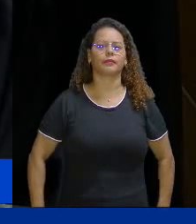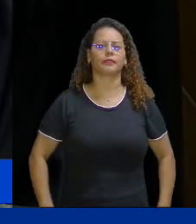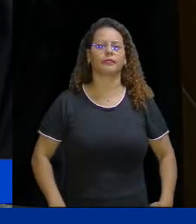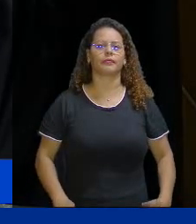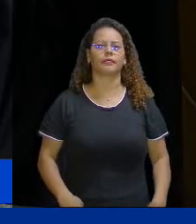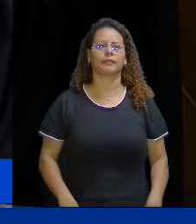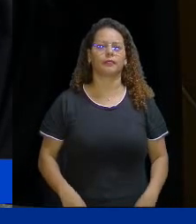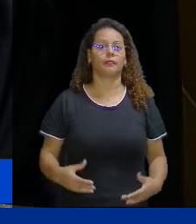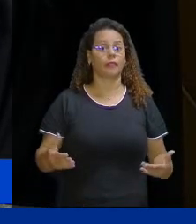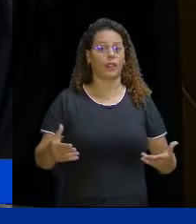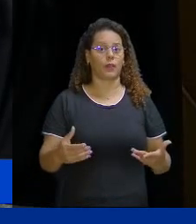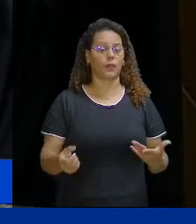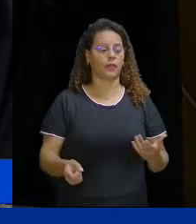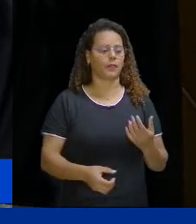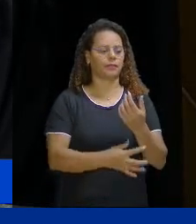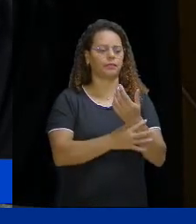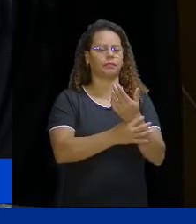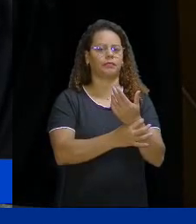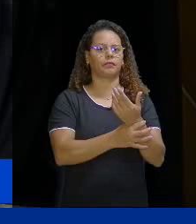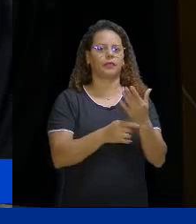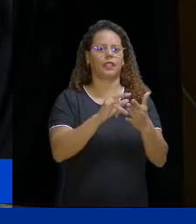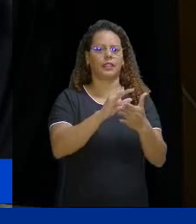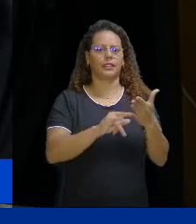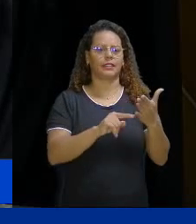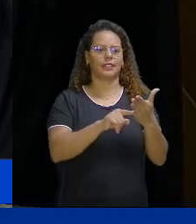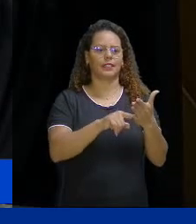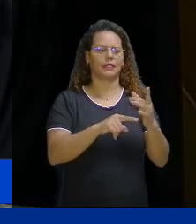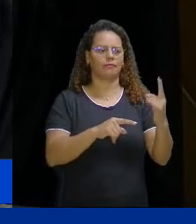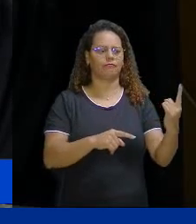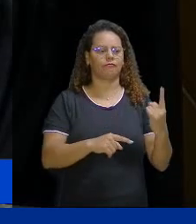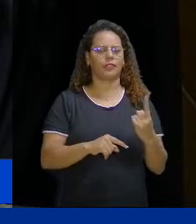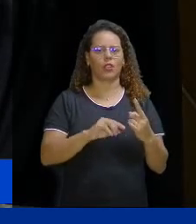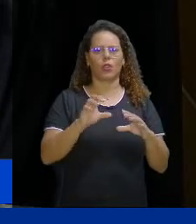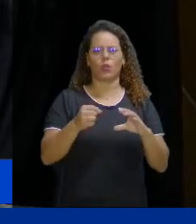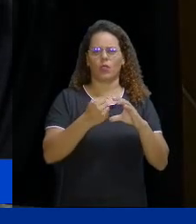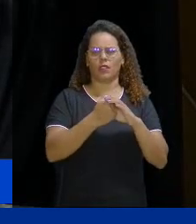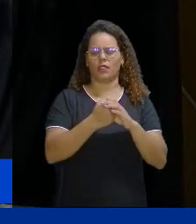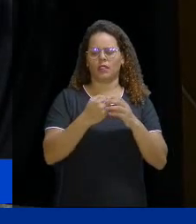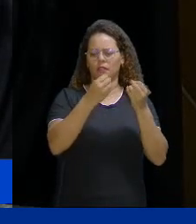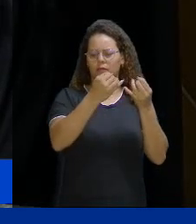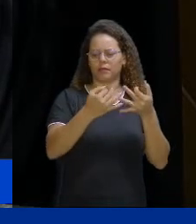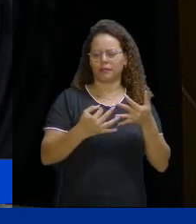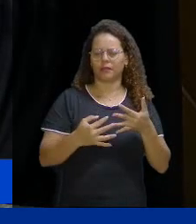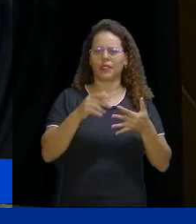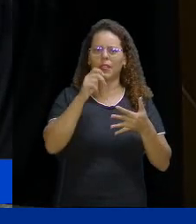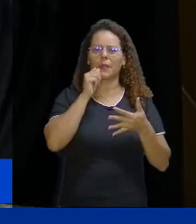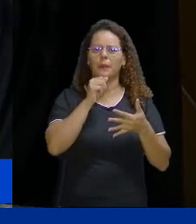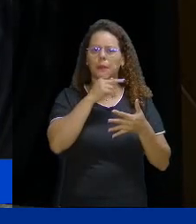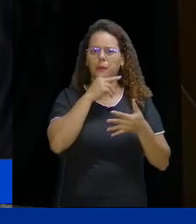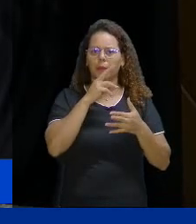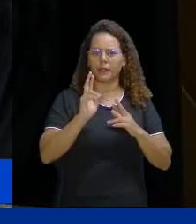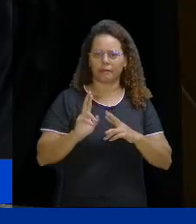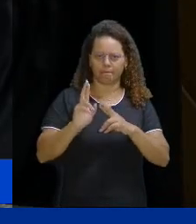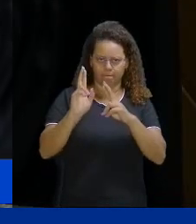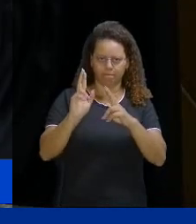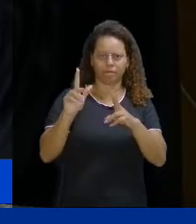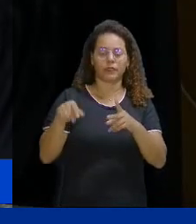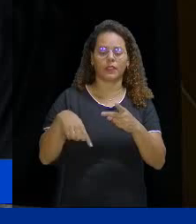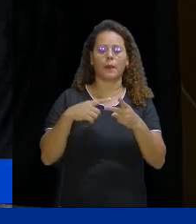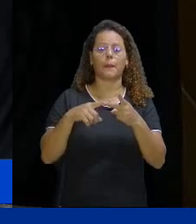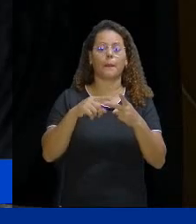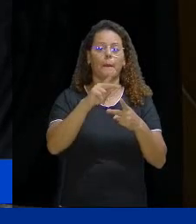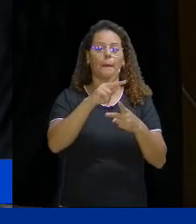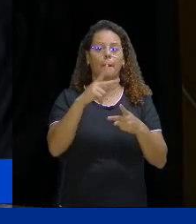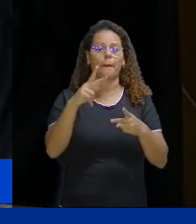cabelos castanhos escuros, presos para trás. Usa óculos de armação escuro, olhos amendoados, castanhos escuro, nariz afilado e traje toga